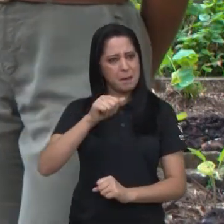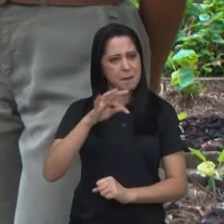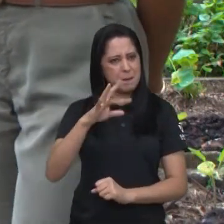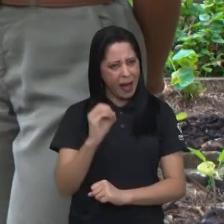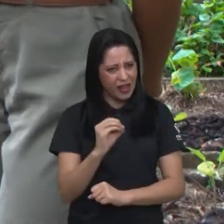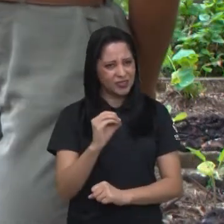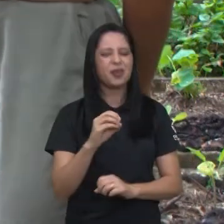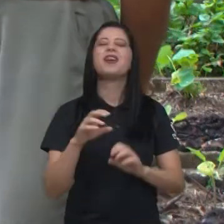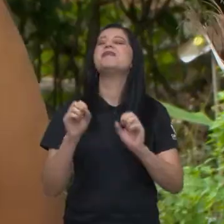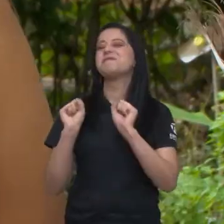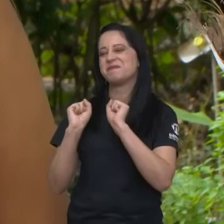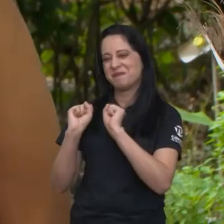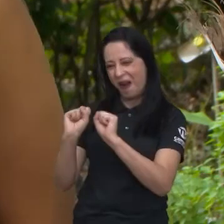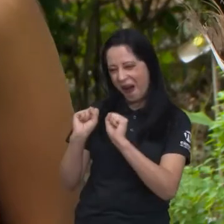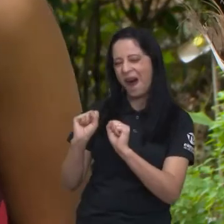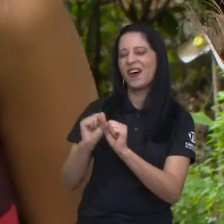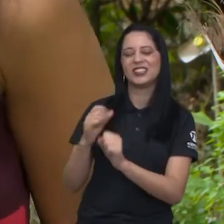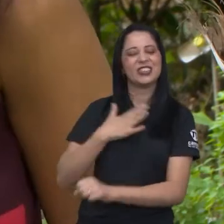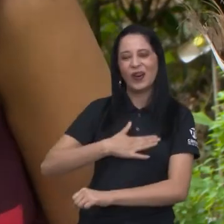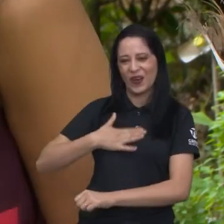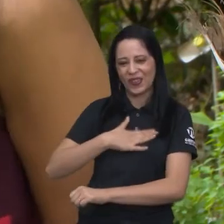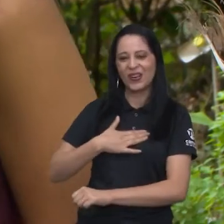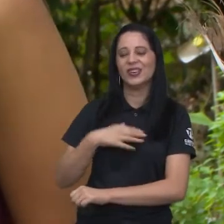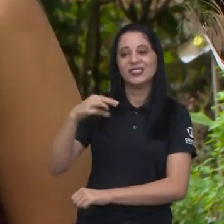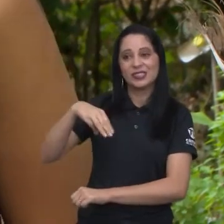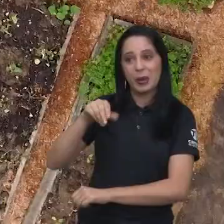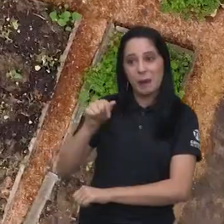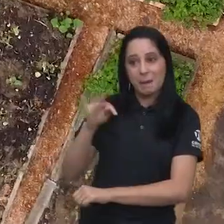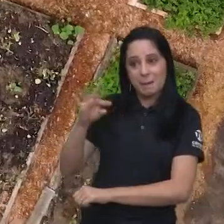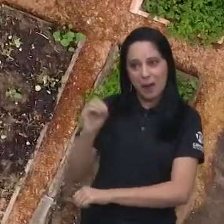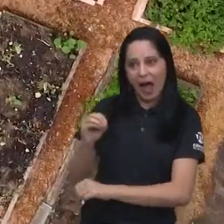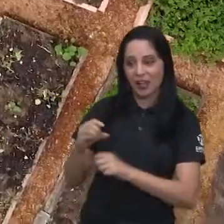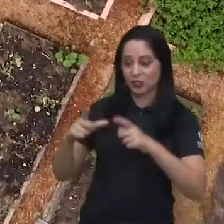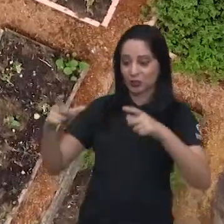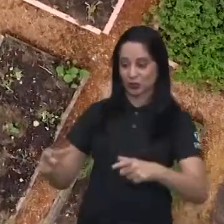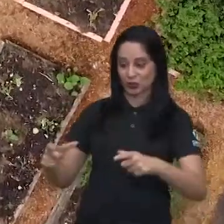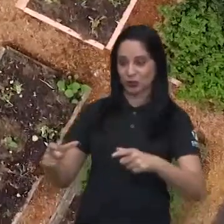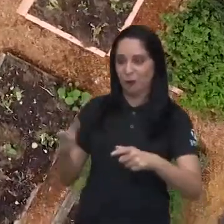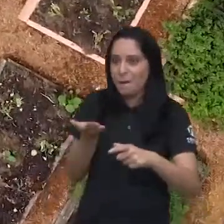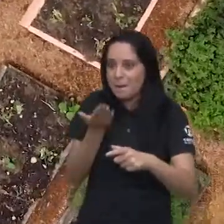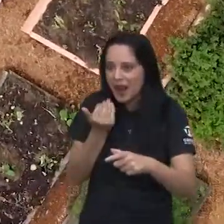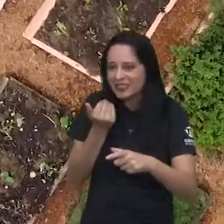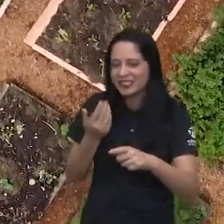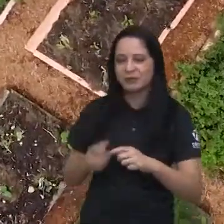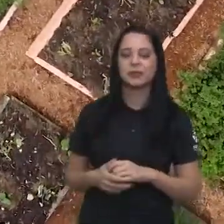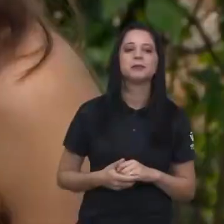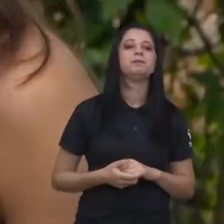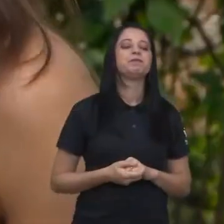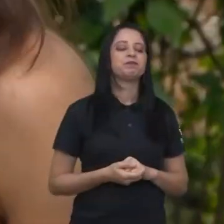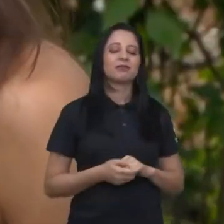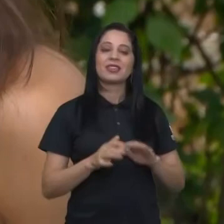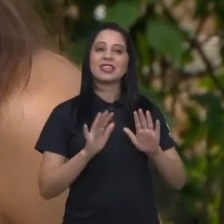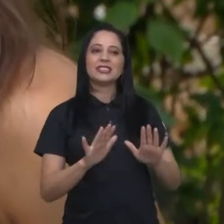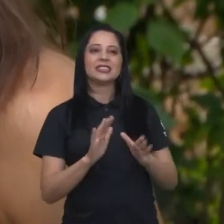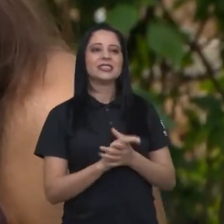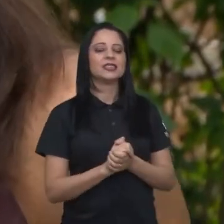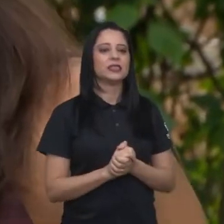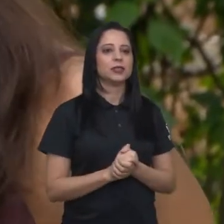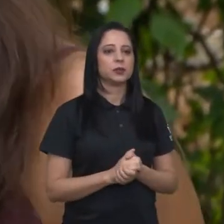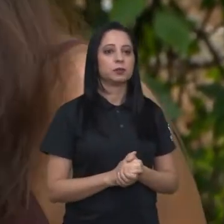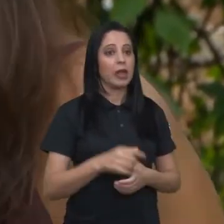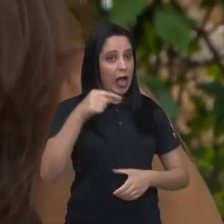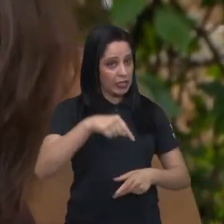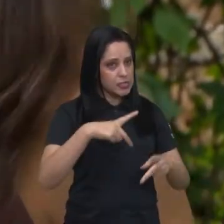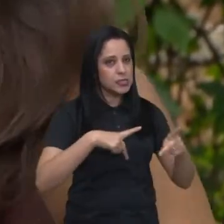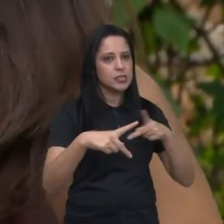falar matinho, eu gosto assim. Mato no prato. Mato no prato, exatamente. Gisele, minha história, ela começa aqui mesmo